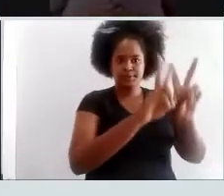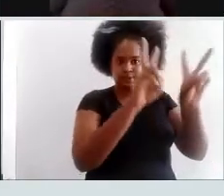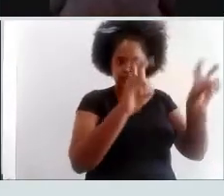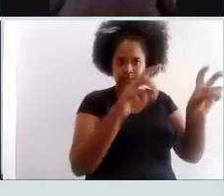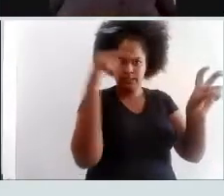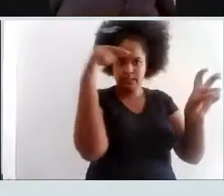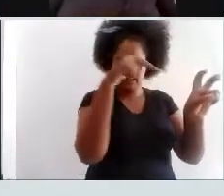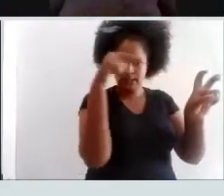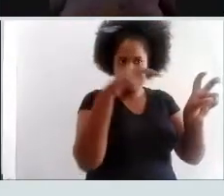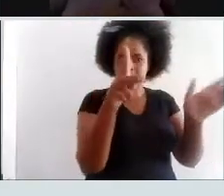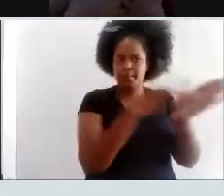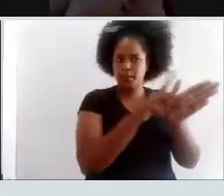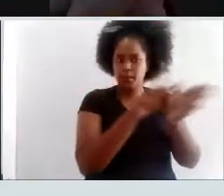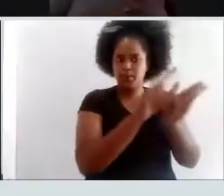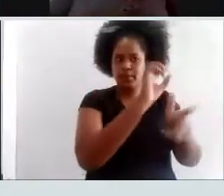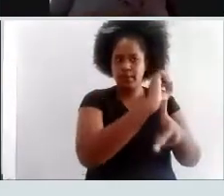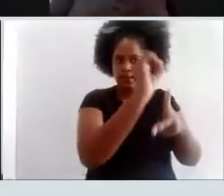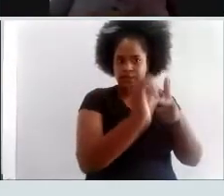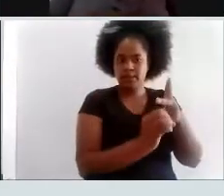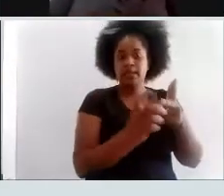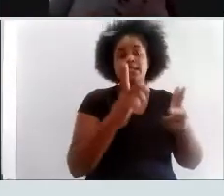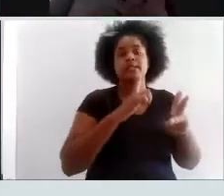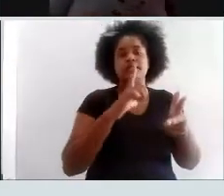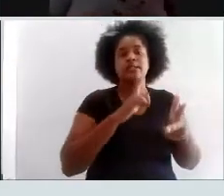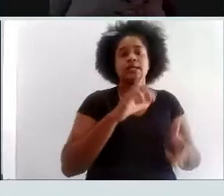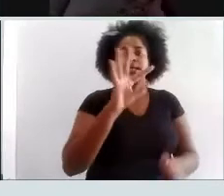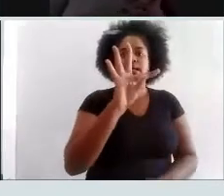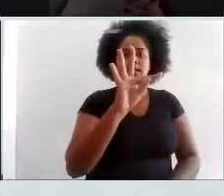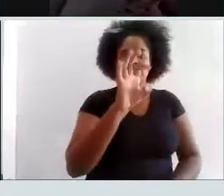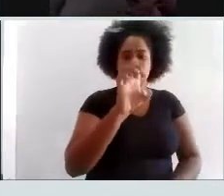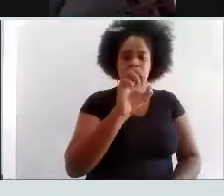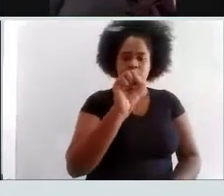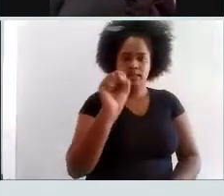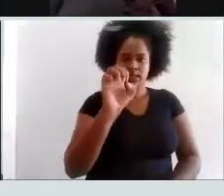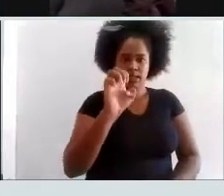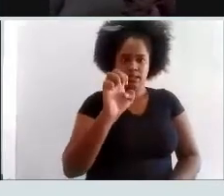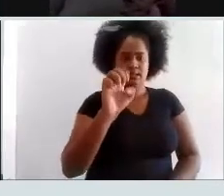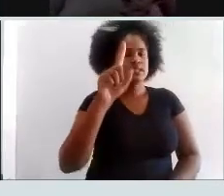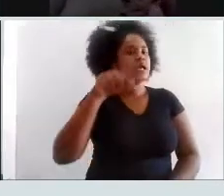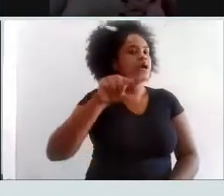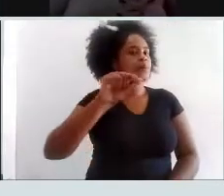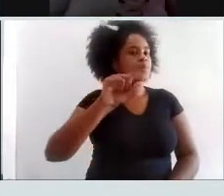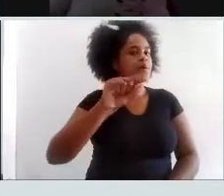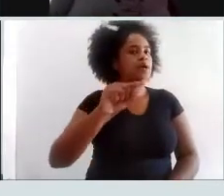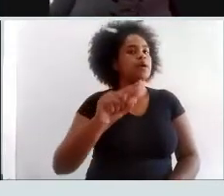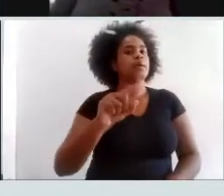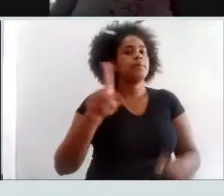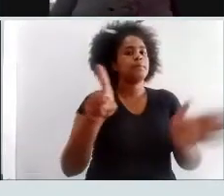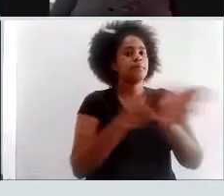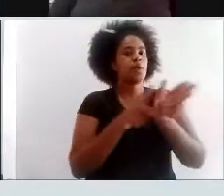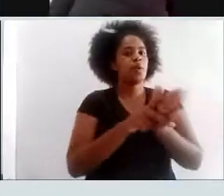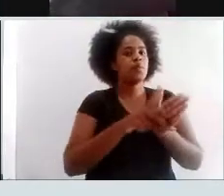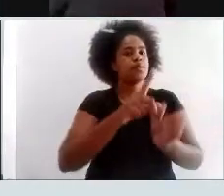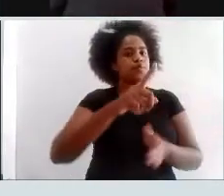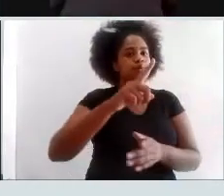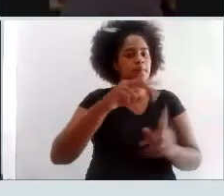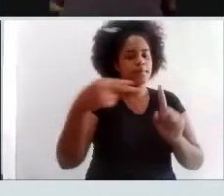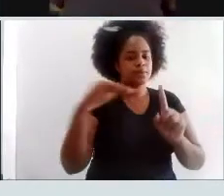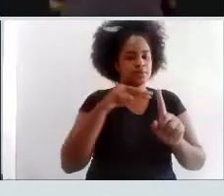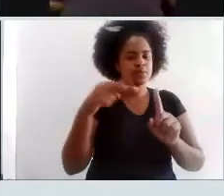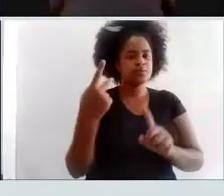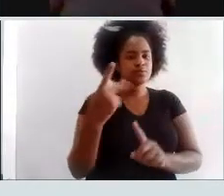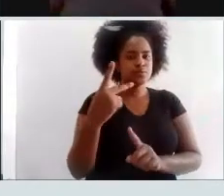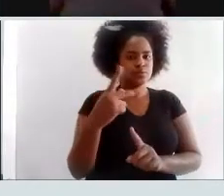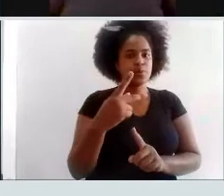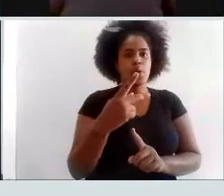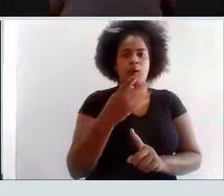vai ser aquele recorte temático que corresponde ao seu ponto de vista. Então, se a gente tem um texto sobre